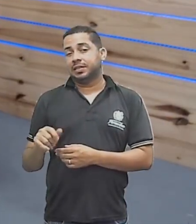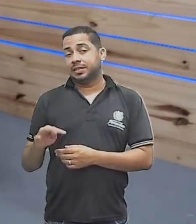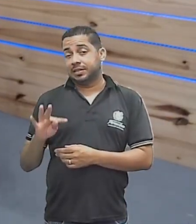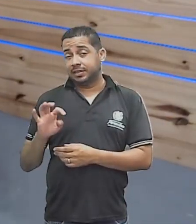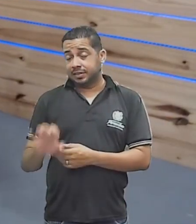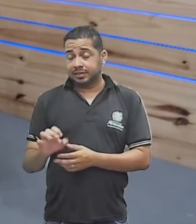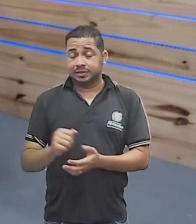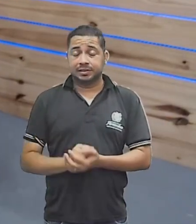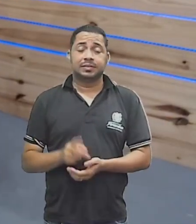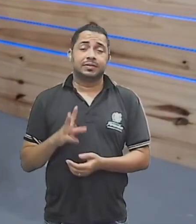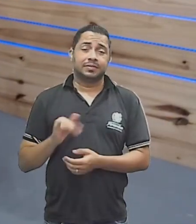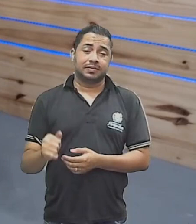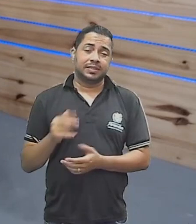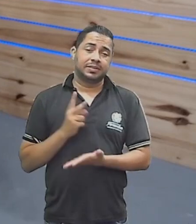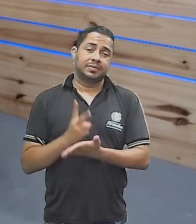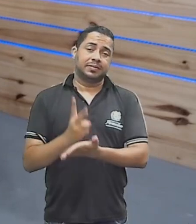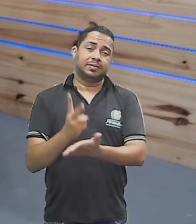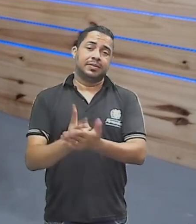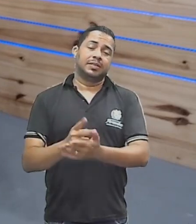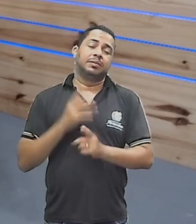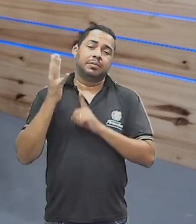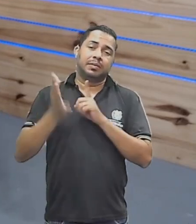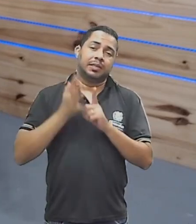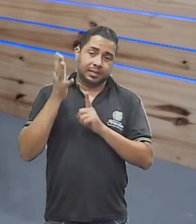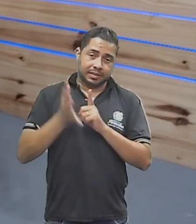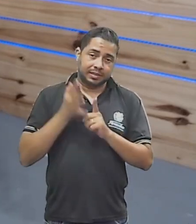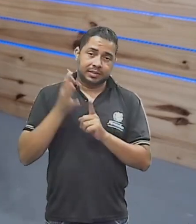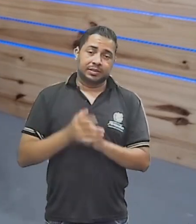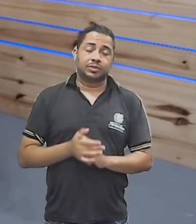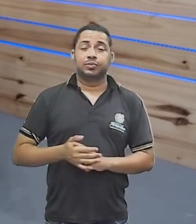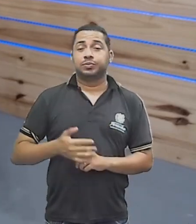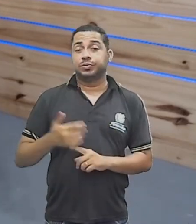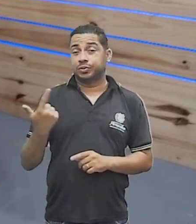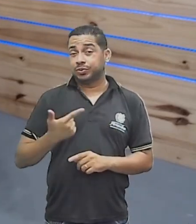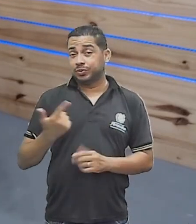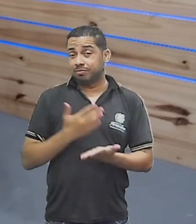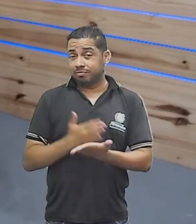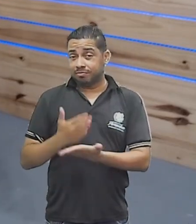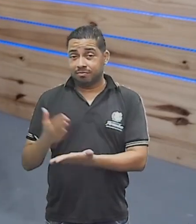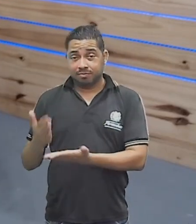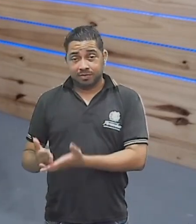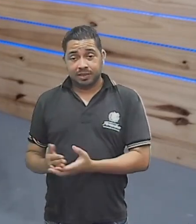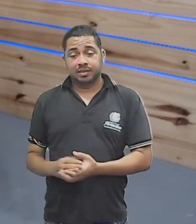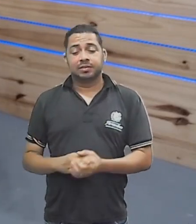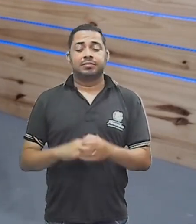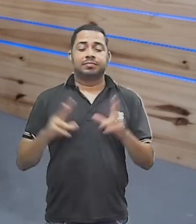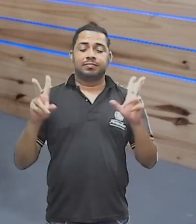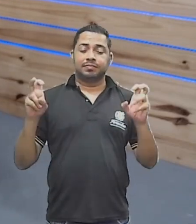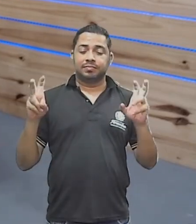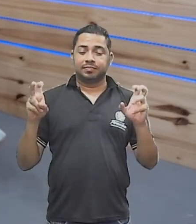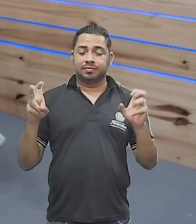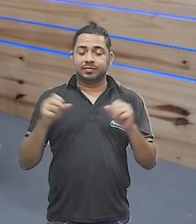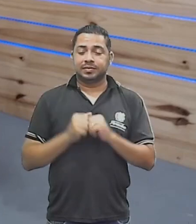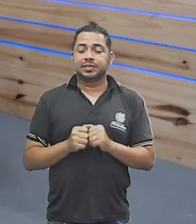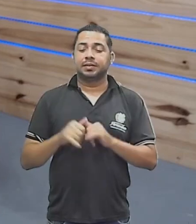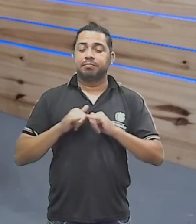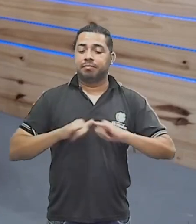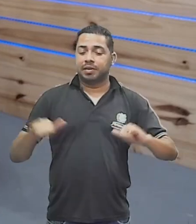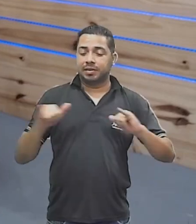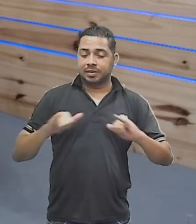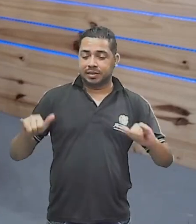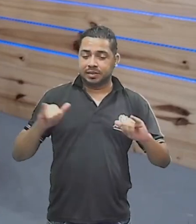certo? E vai dar continuidade com a nossa palestra agora no nosso segundo momento, abordando os aspectos de